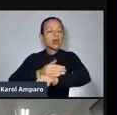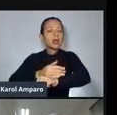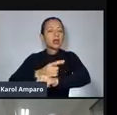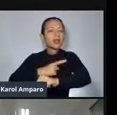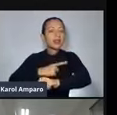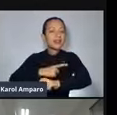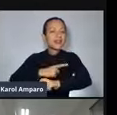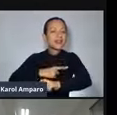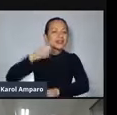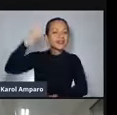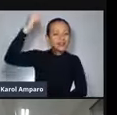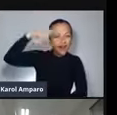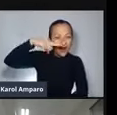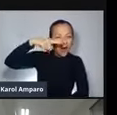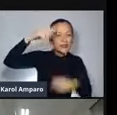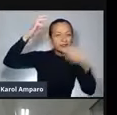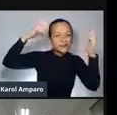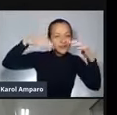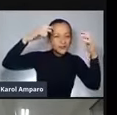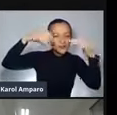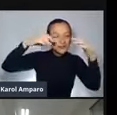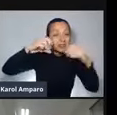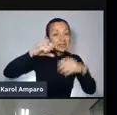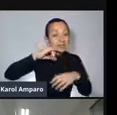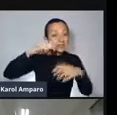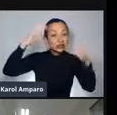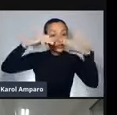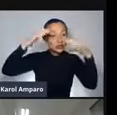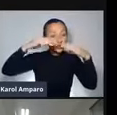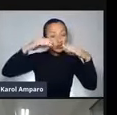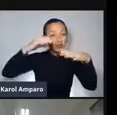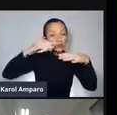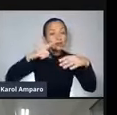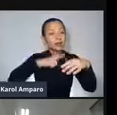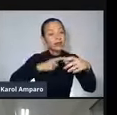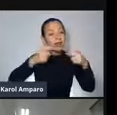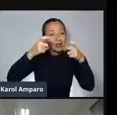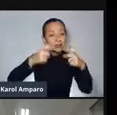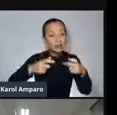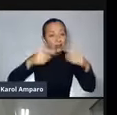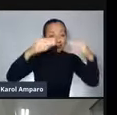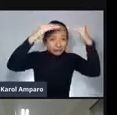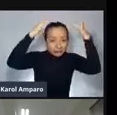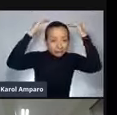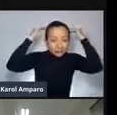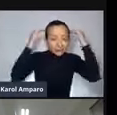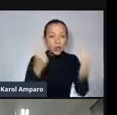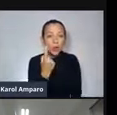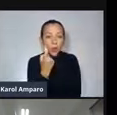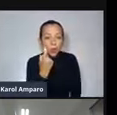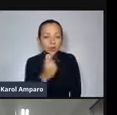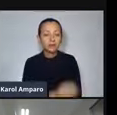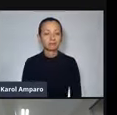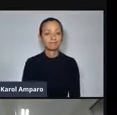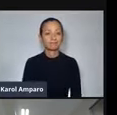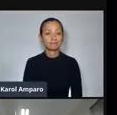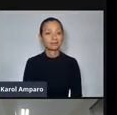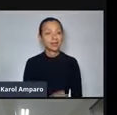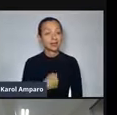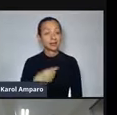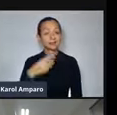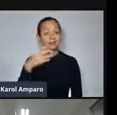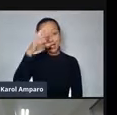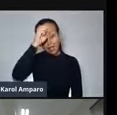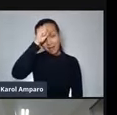da chuva, quando chove a gente vem aqui para dentro. E aí foi um dos meus grandes aprendizados da vida e